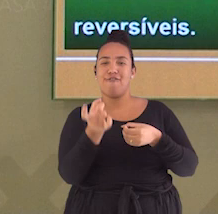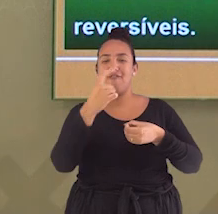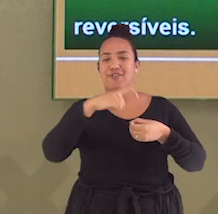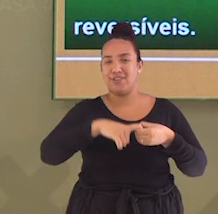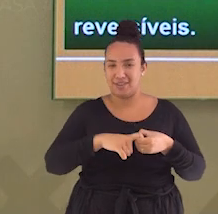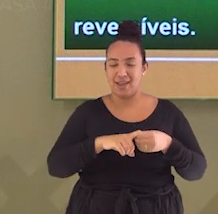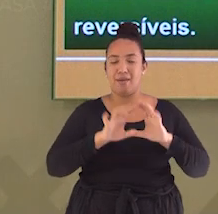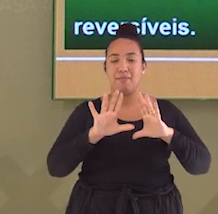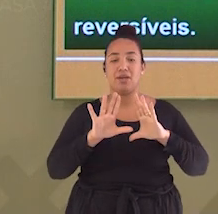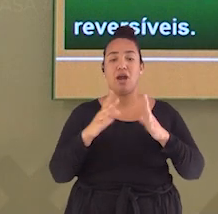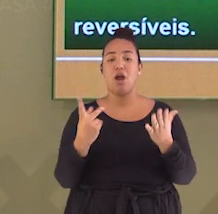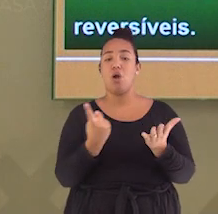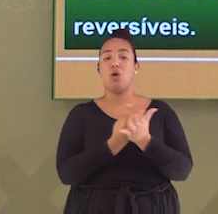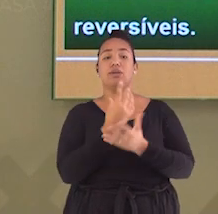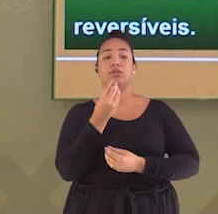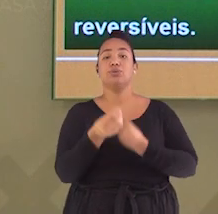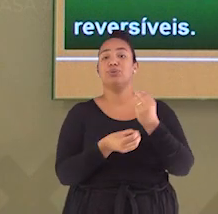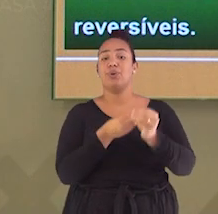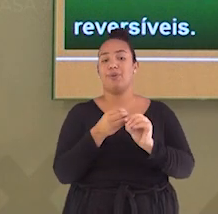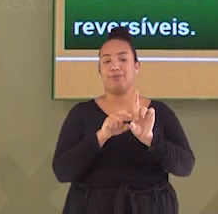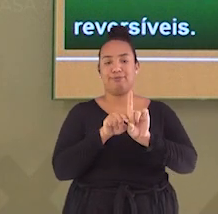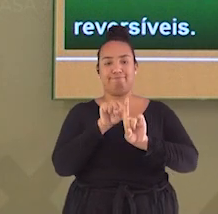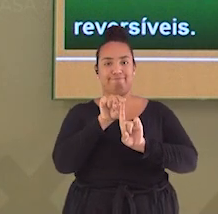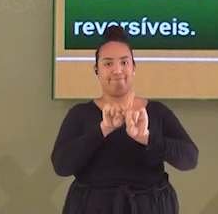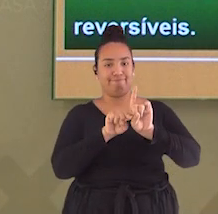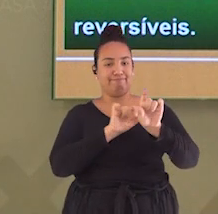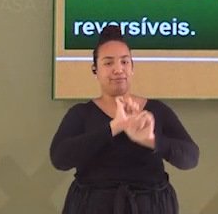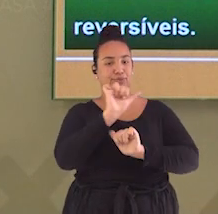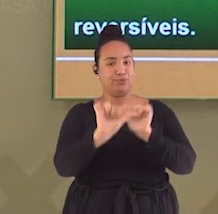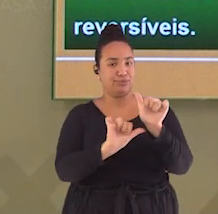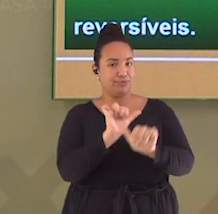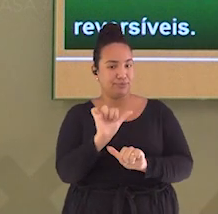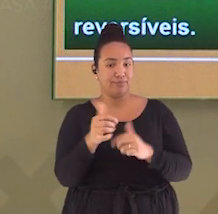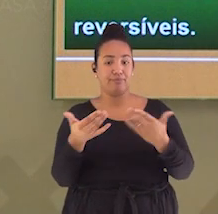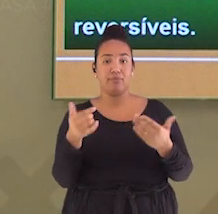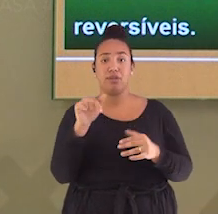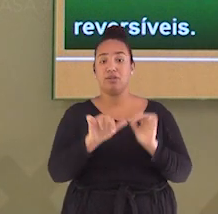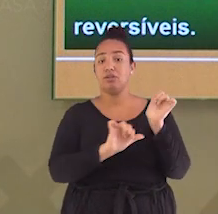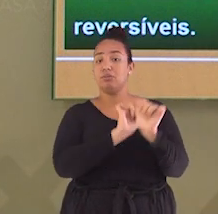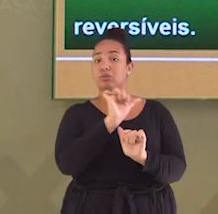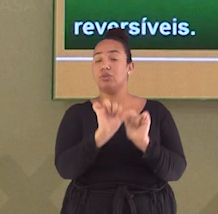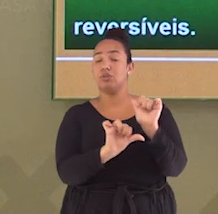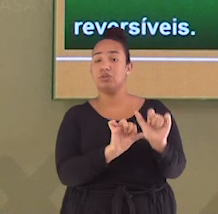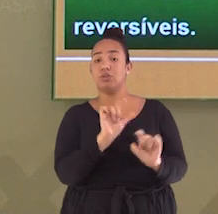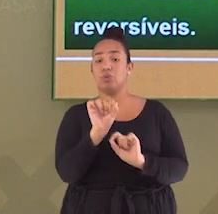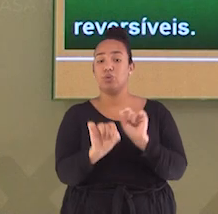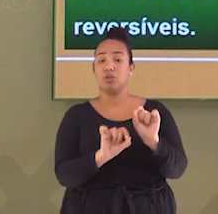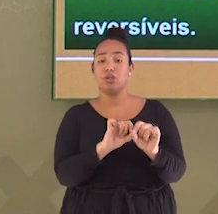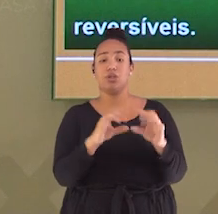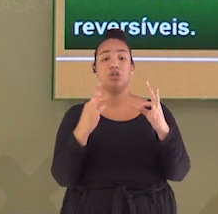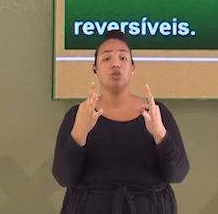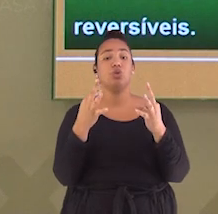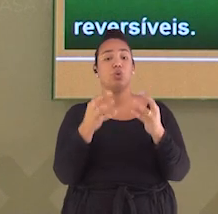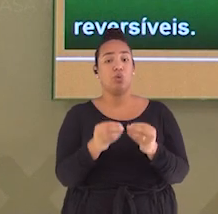à mudança de temperatura. E essas transformações são todas transformações